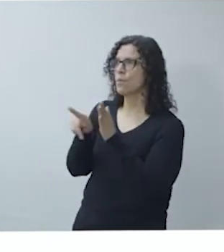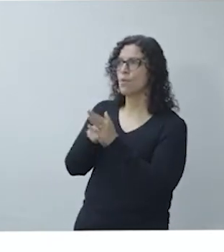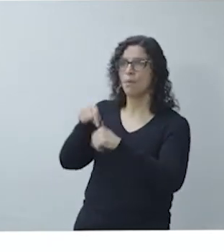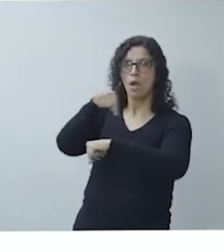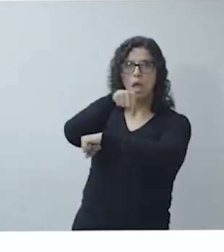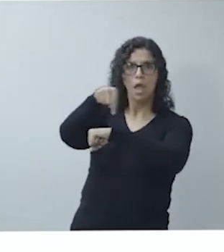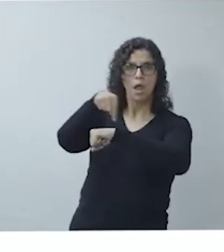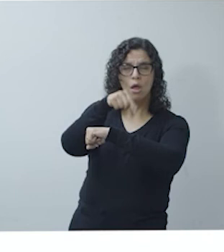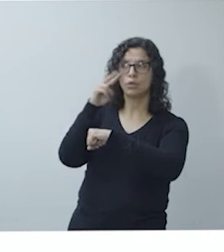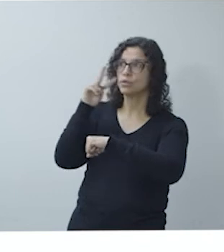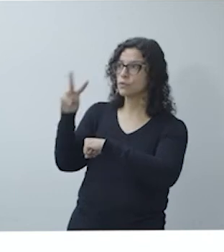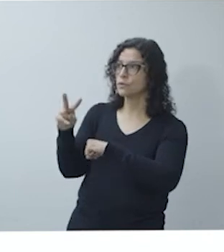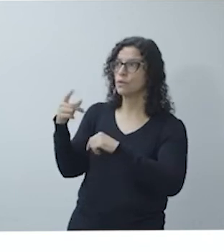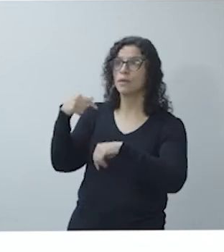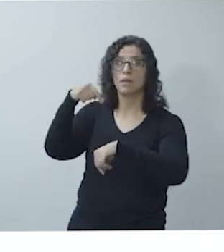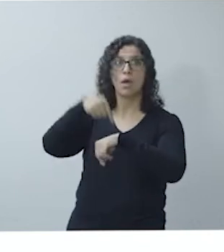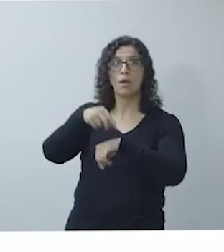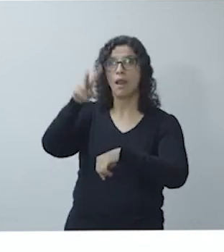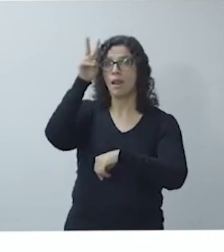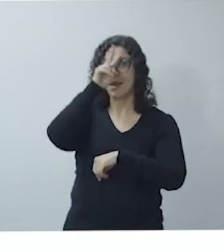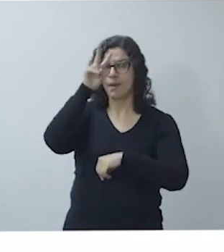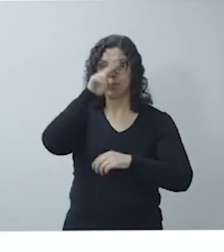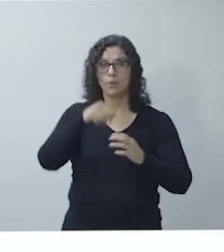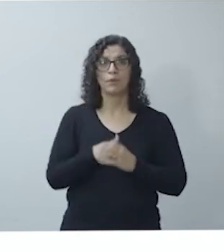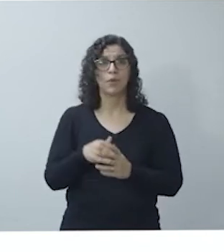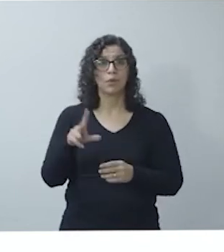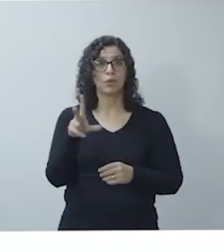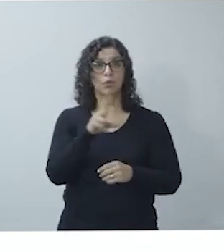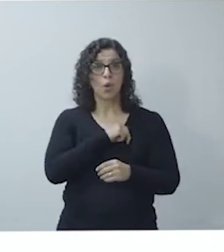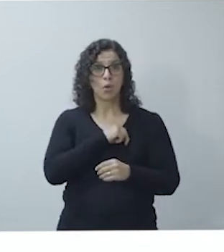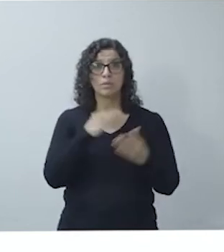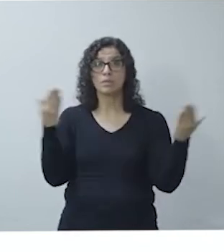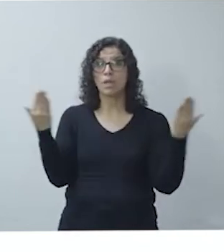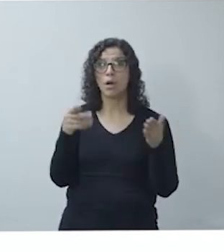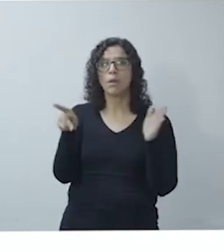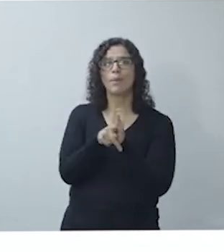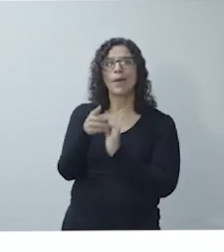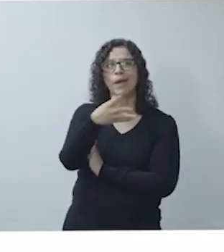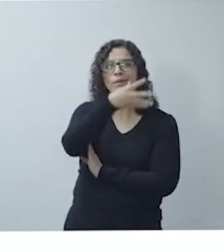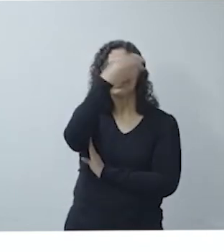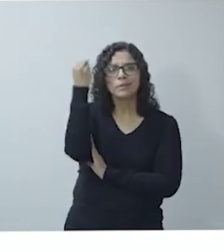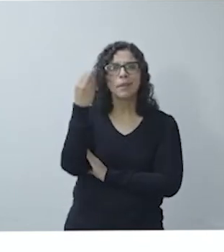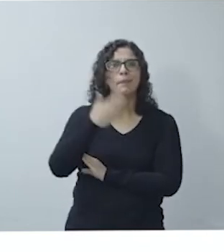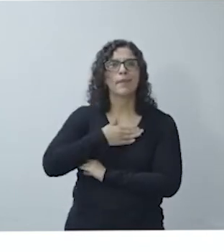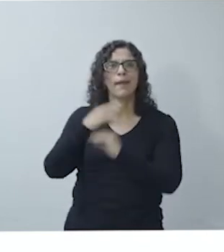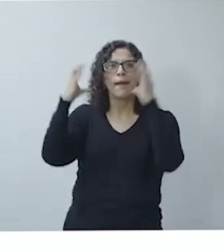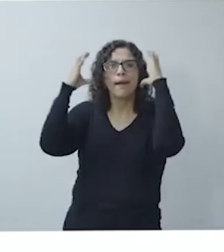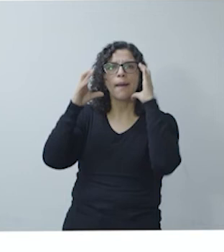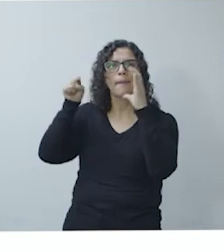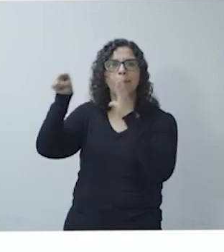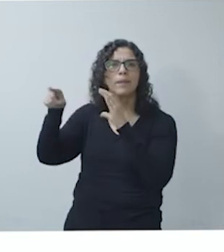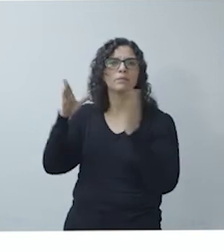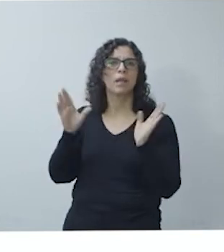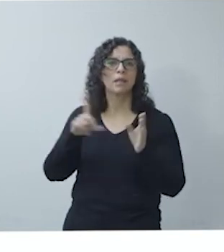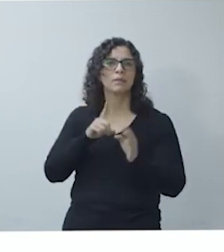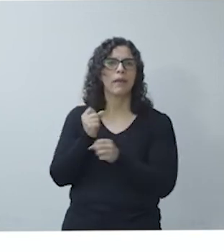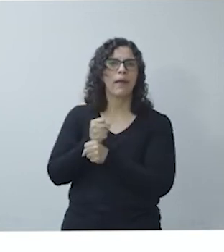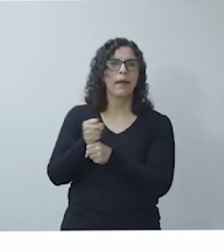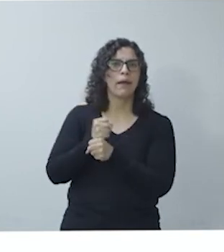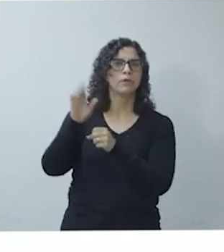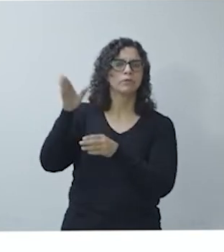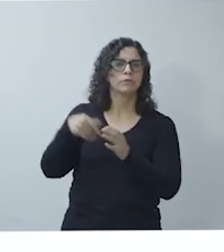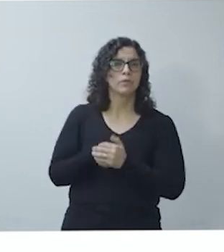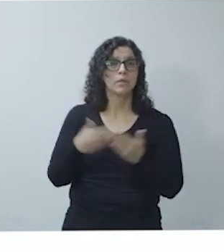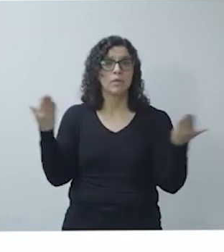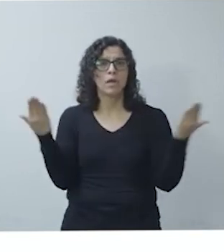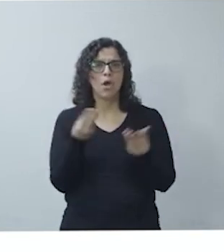do relojeiro, lhe veio à memória. Bolas, e eu que esqueci, a minha cabeça está ali há tempo.